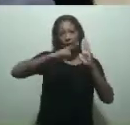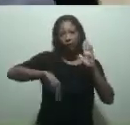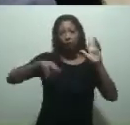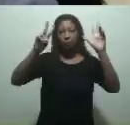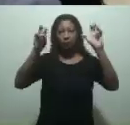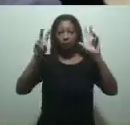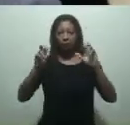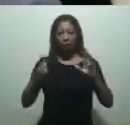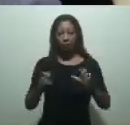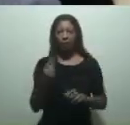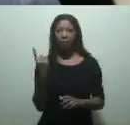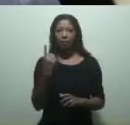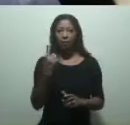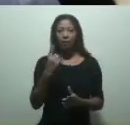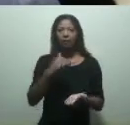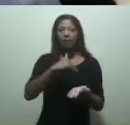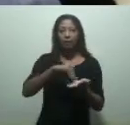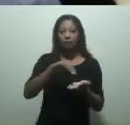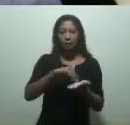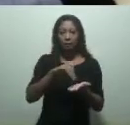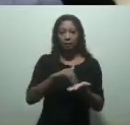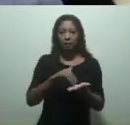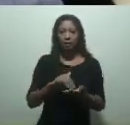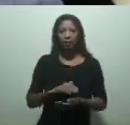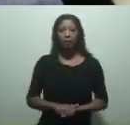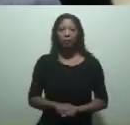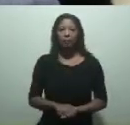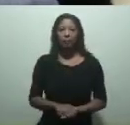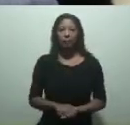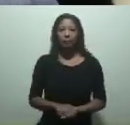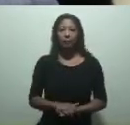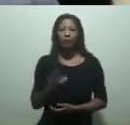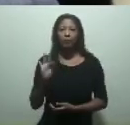primeira secretária, vereadora Vandima Oliveira.